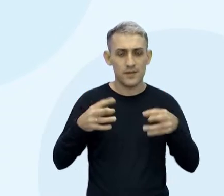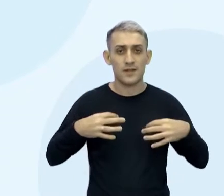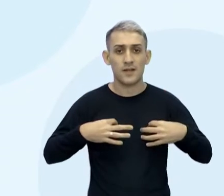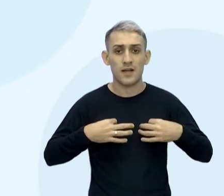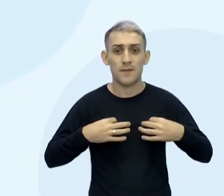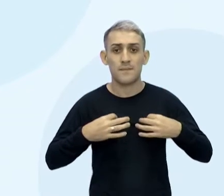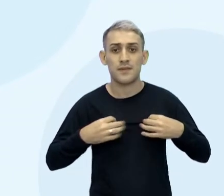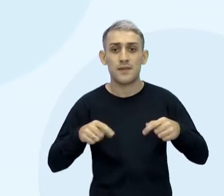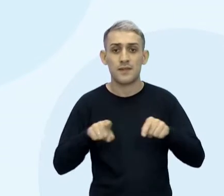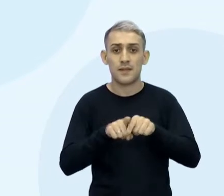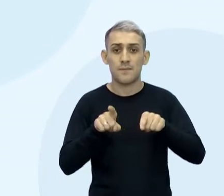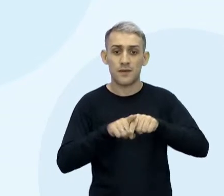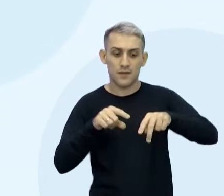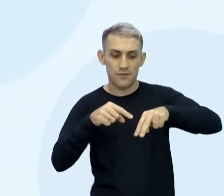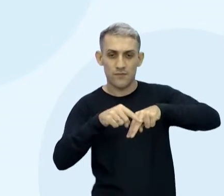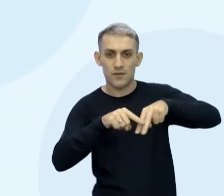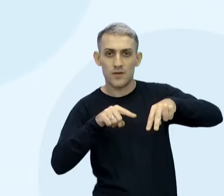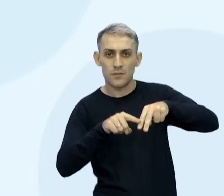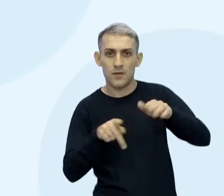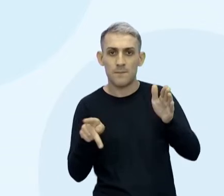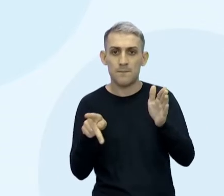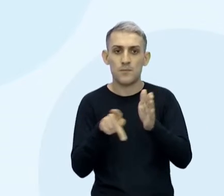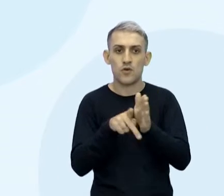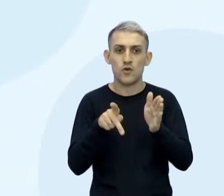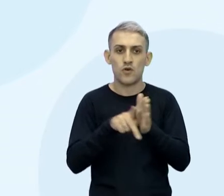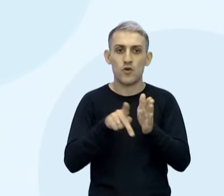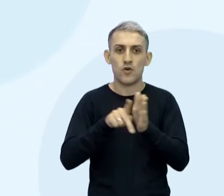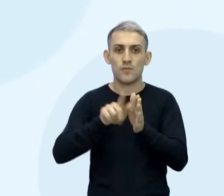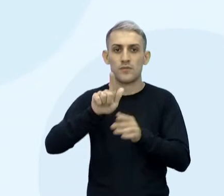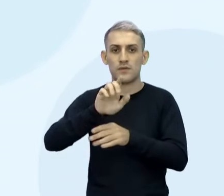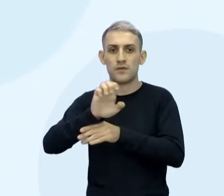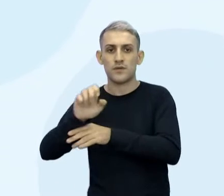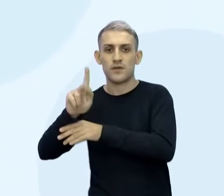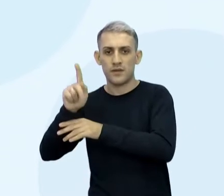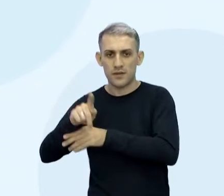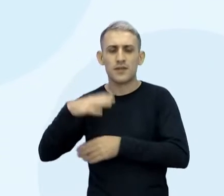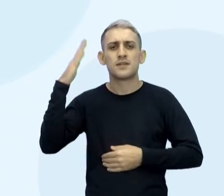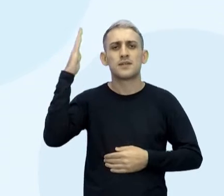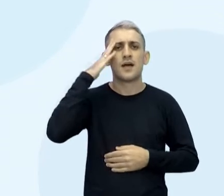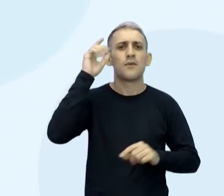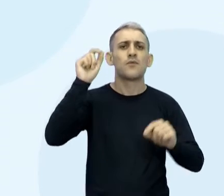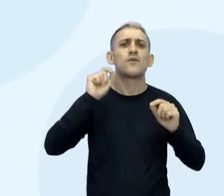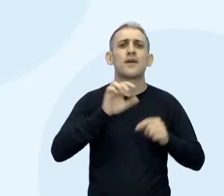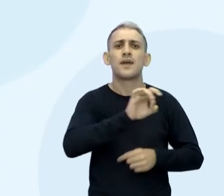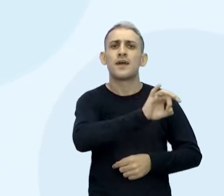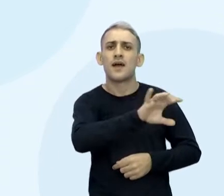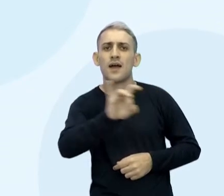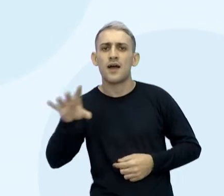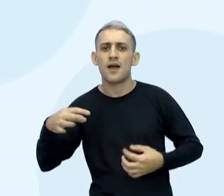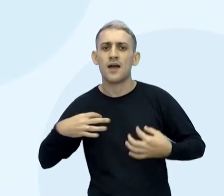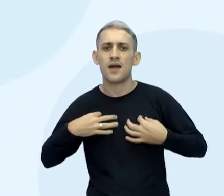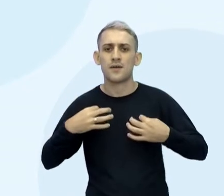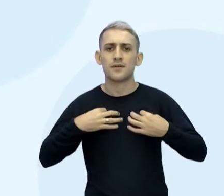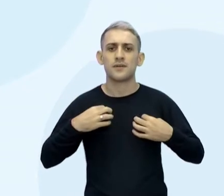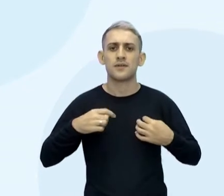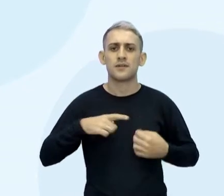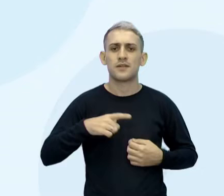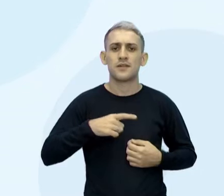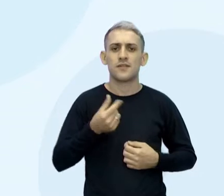camisetas e bermudas com temática geek. Sabe-se que cada camiseta custa